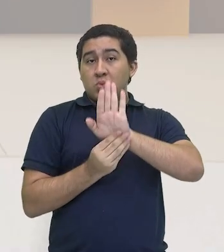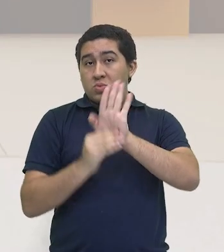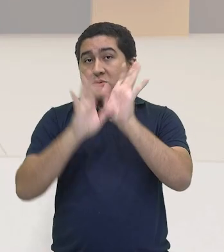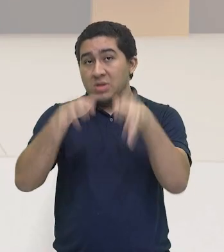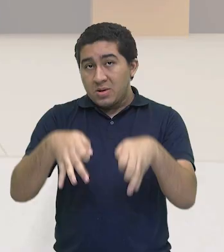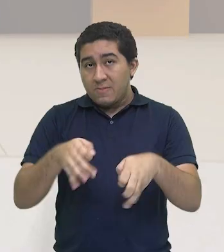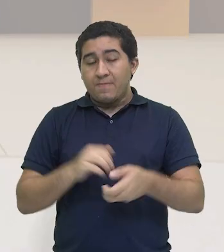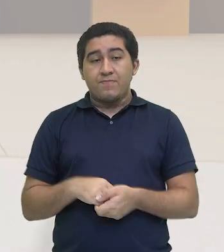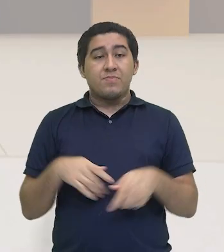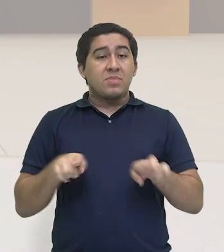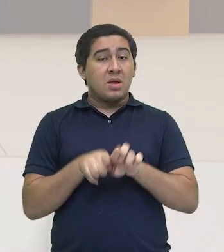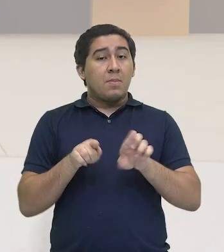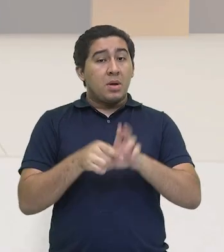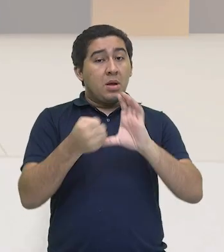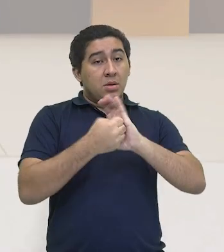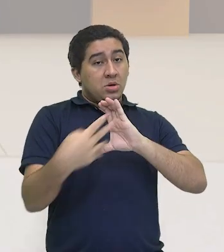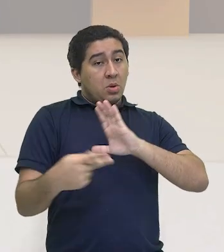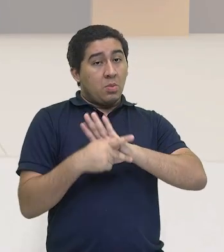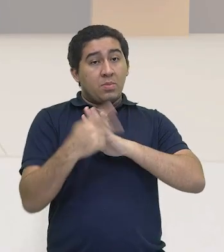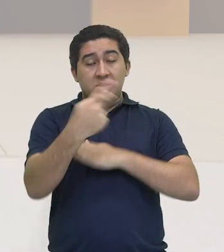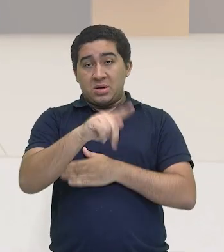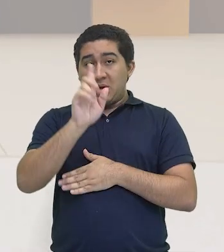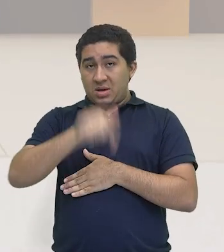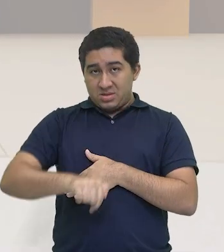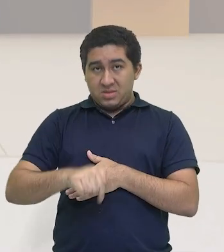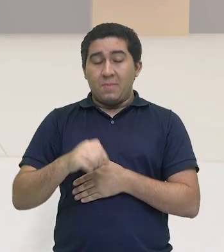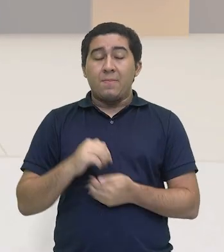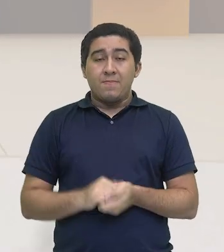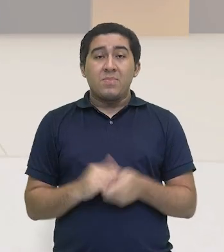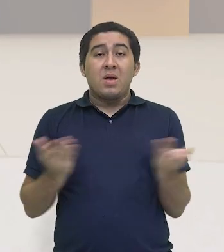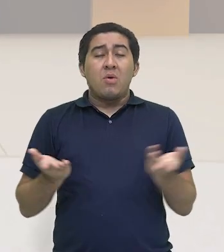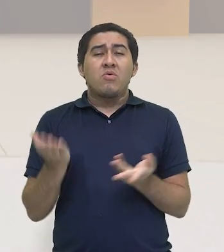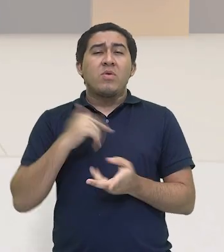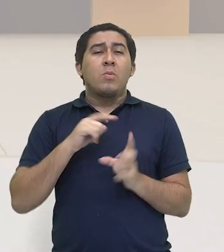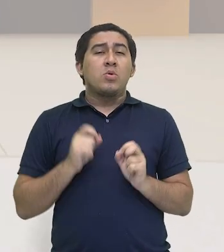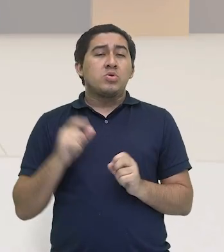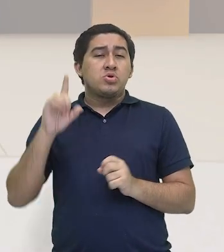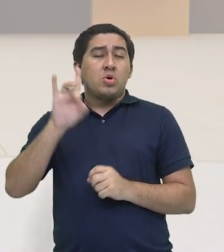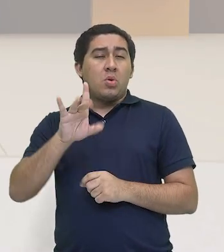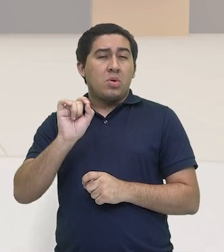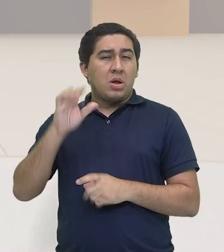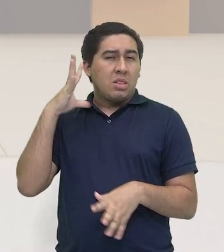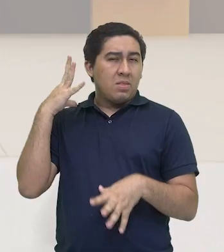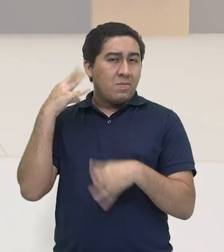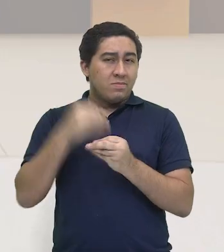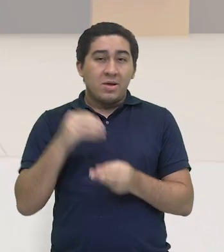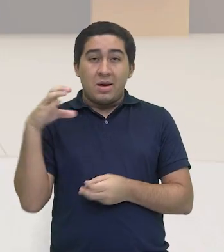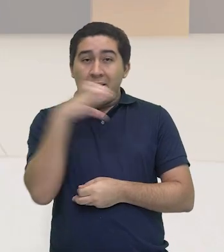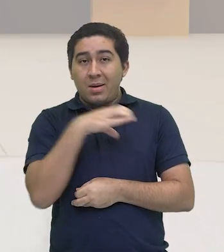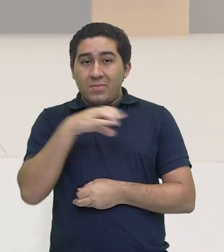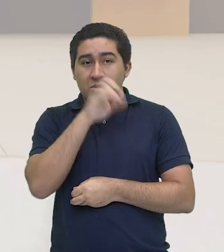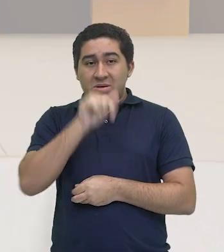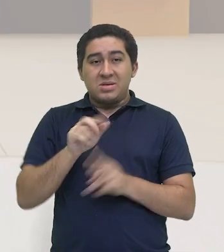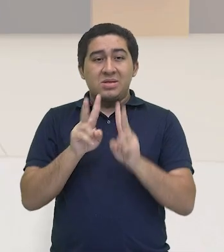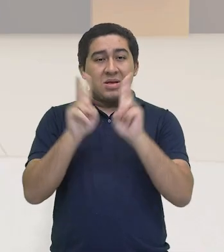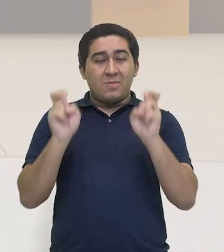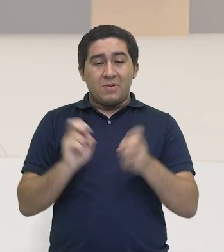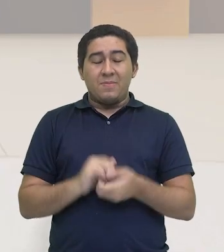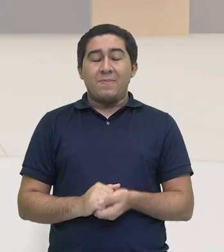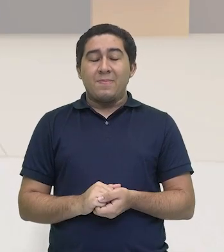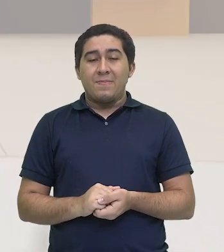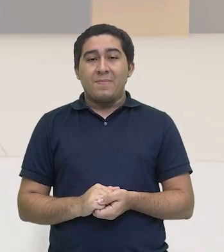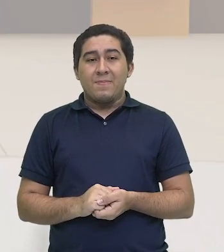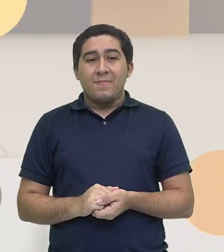E sobre as características do documentário são essas. Agora, vamos só fazer uma recapitulação, hein, professora, a respeito para o do nosso checklist.